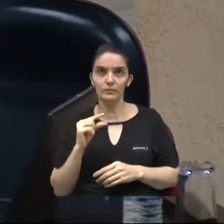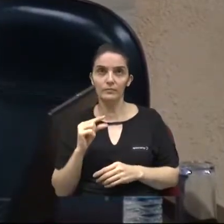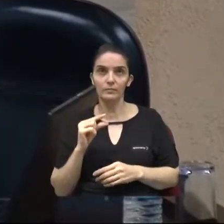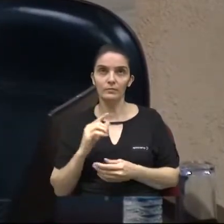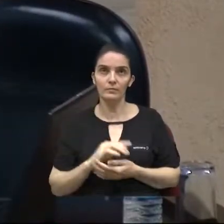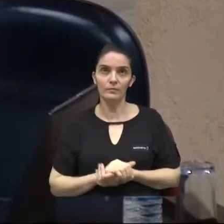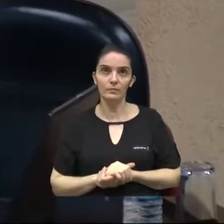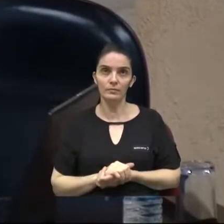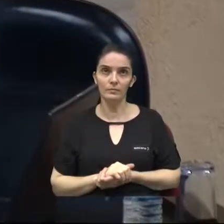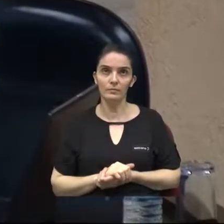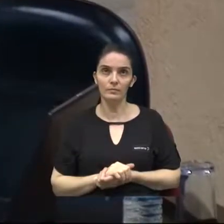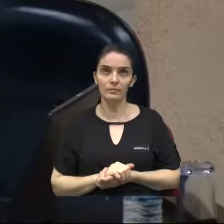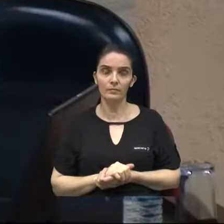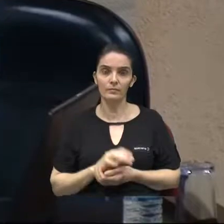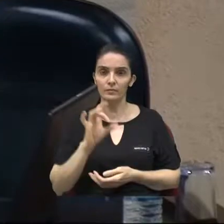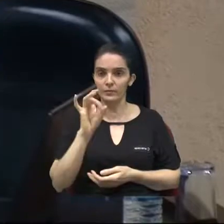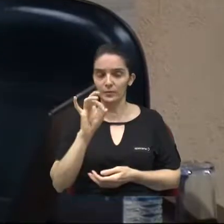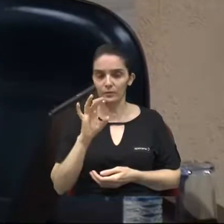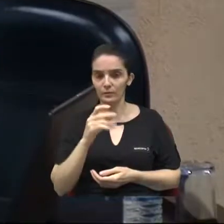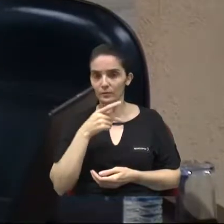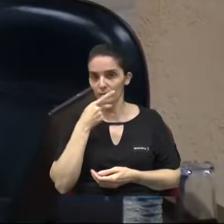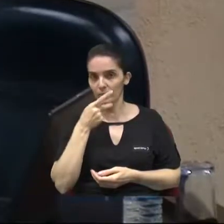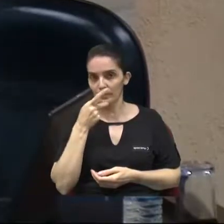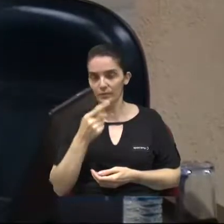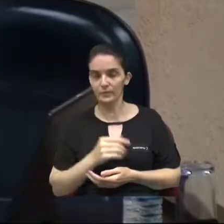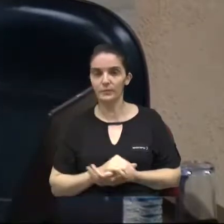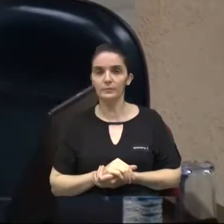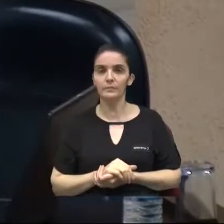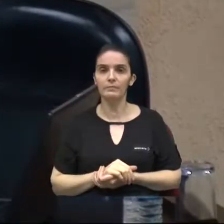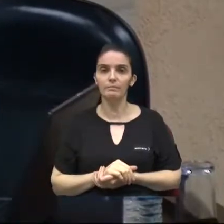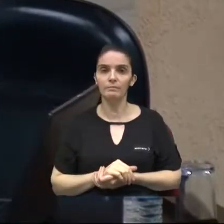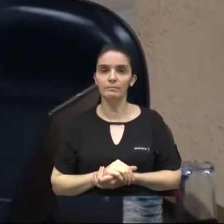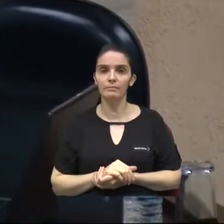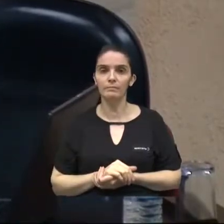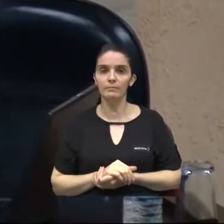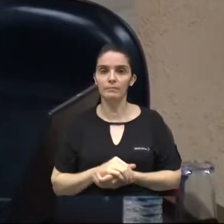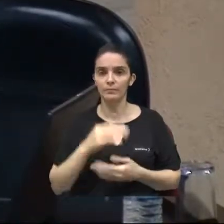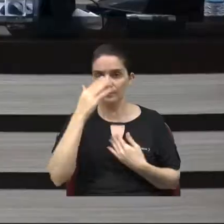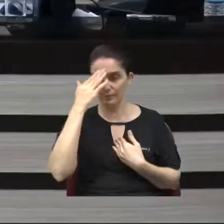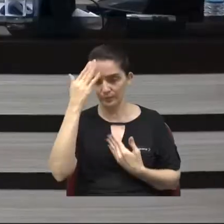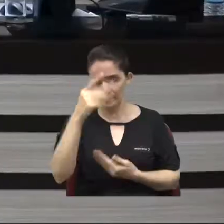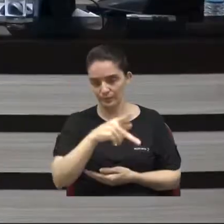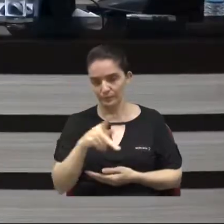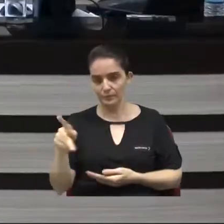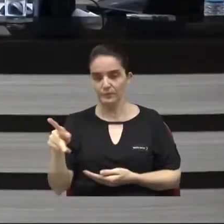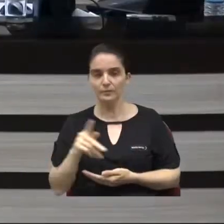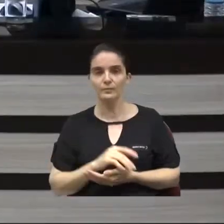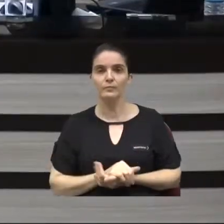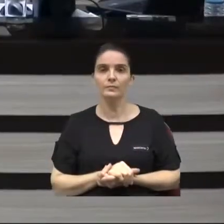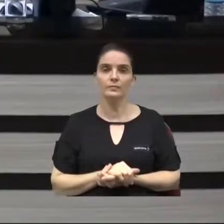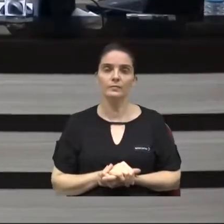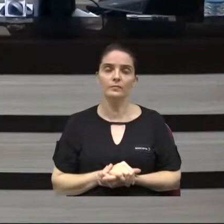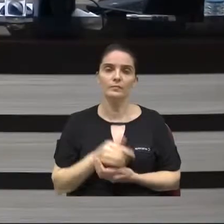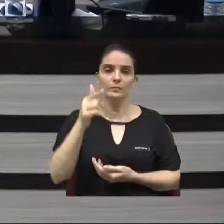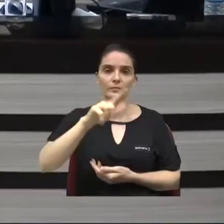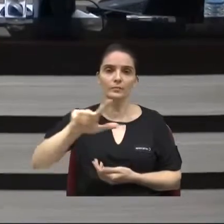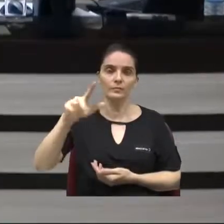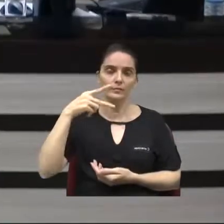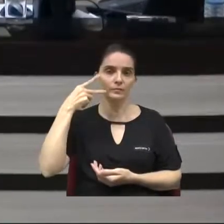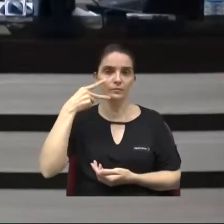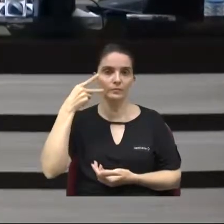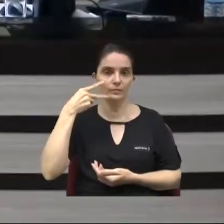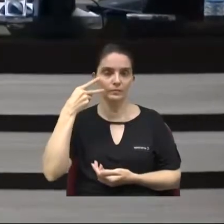de pessoas. Então, é somente uma colocação para a gente poder contribuir. Muito obrigada, senhora presidente. Algum outro vereador